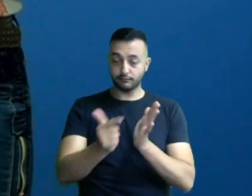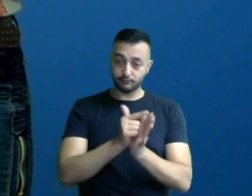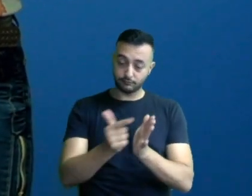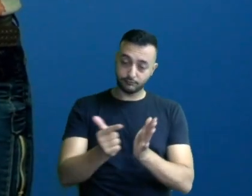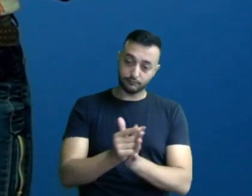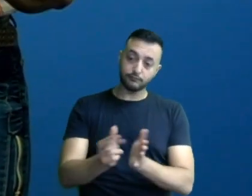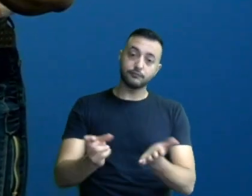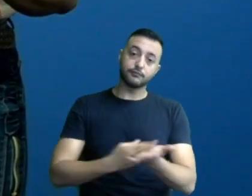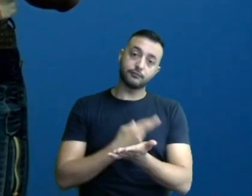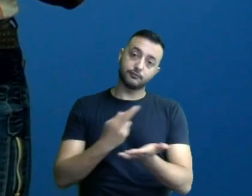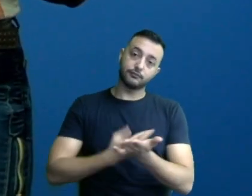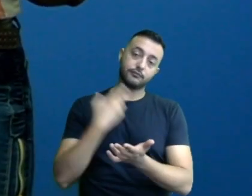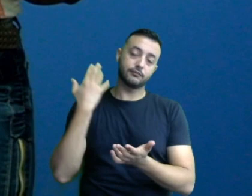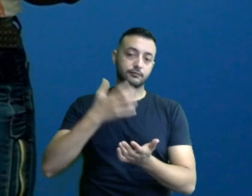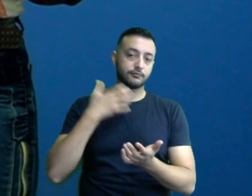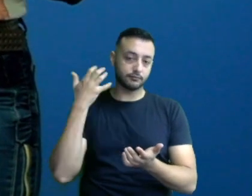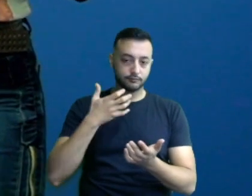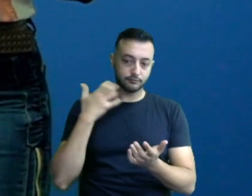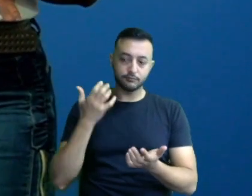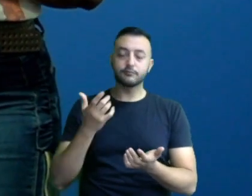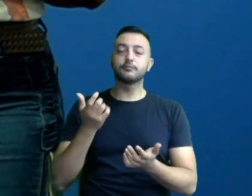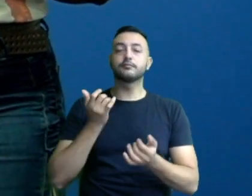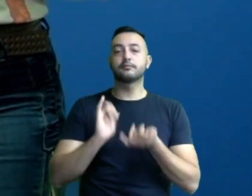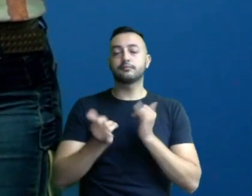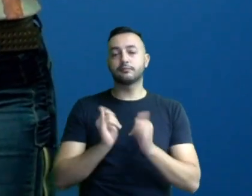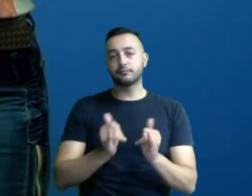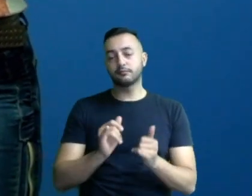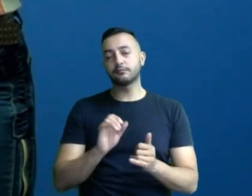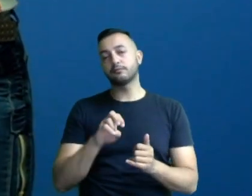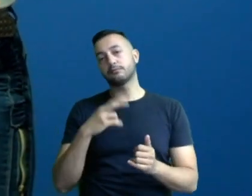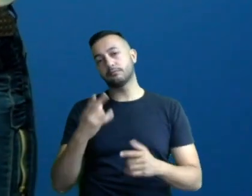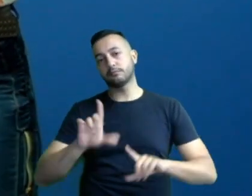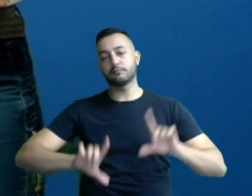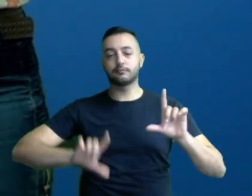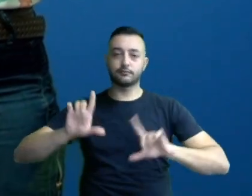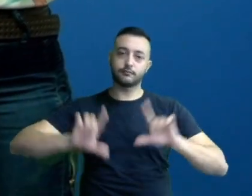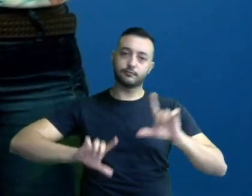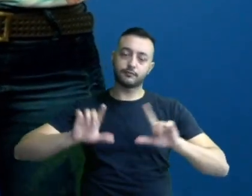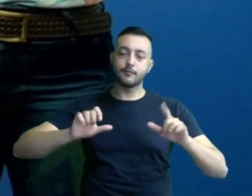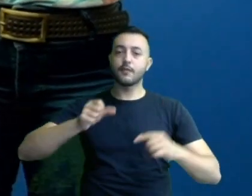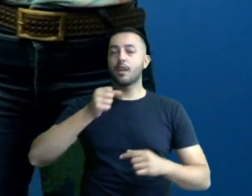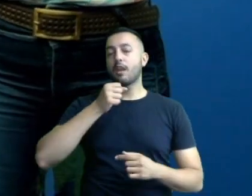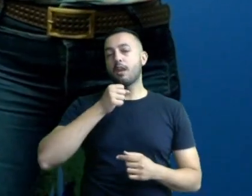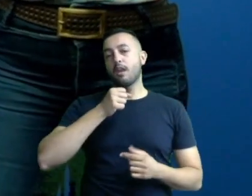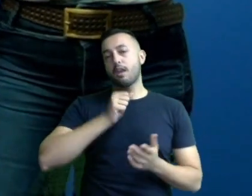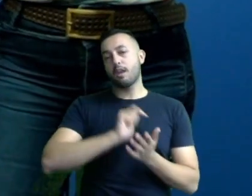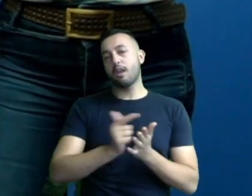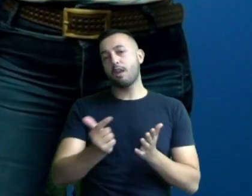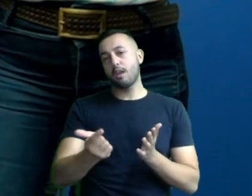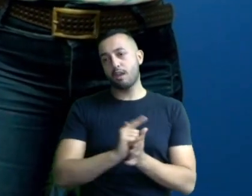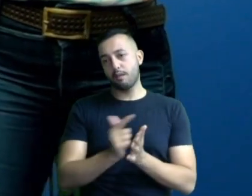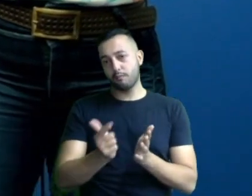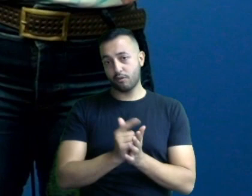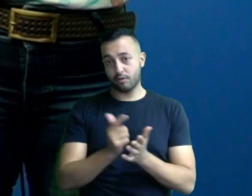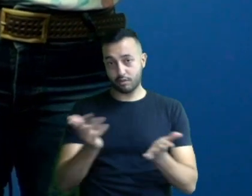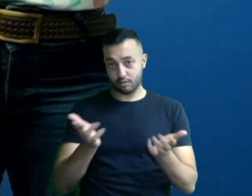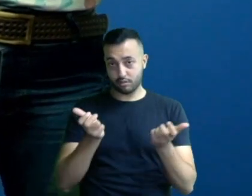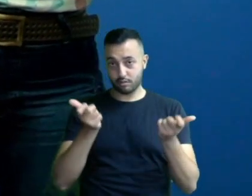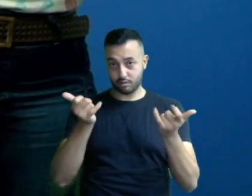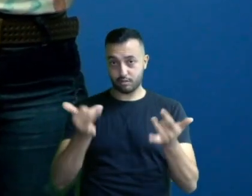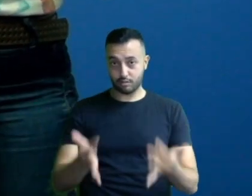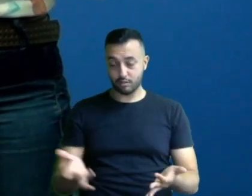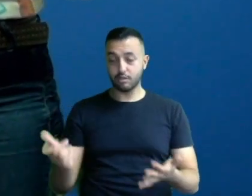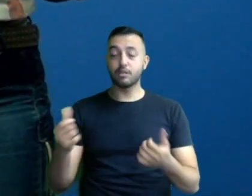jornais, revistas, rádios, impressos, internet ou televisivos. Essa reportagem que eu trouxe para vocês,